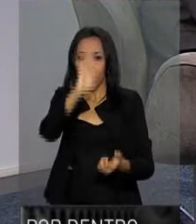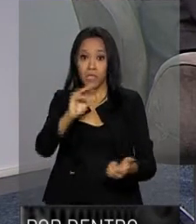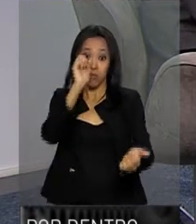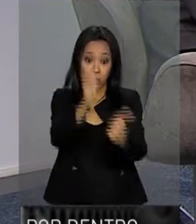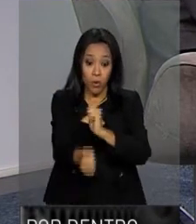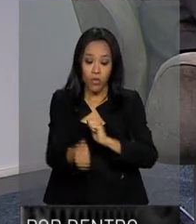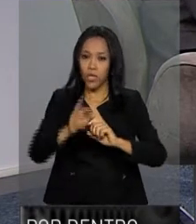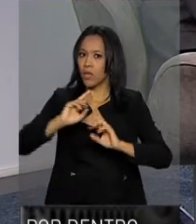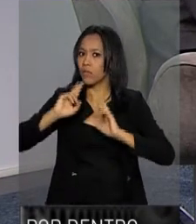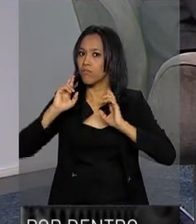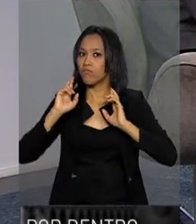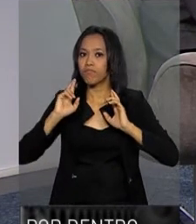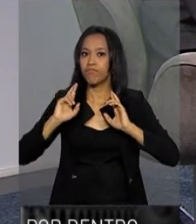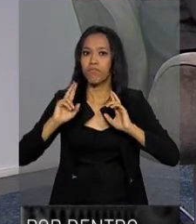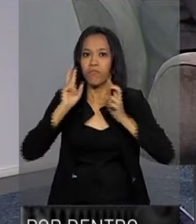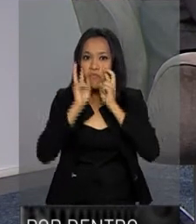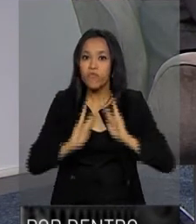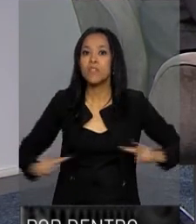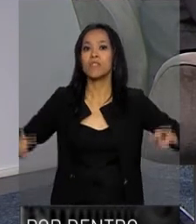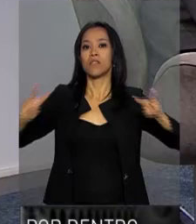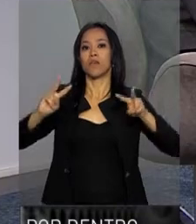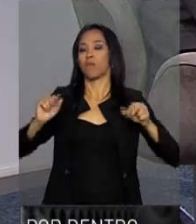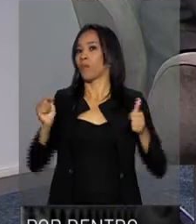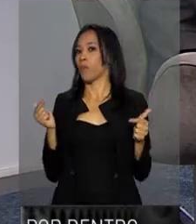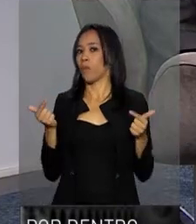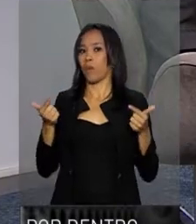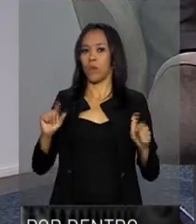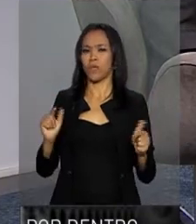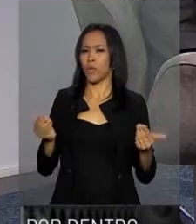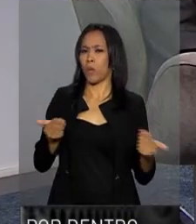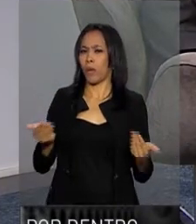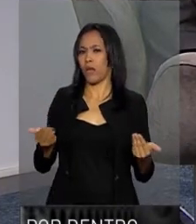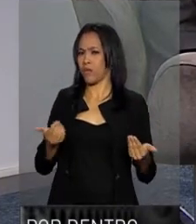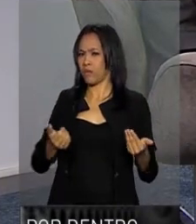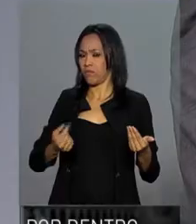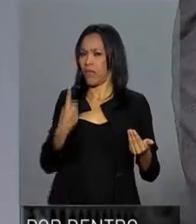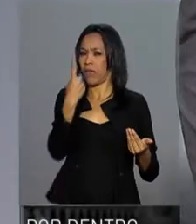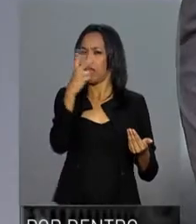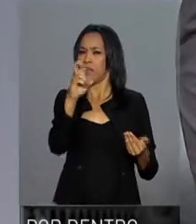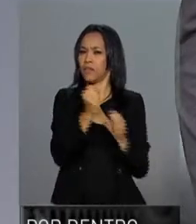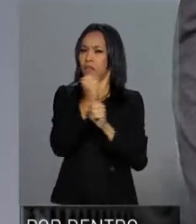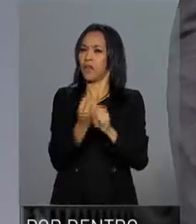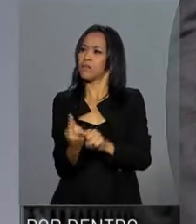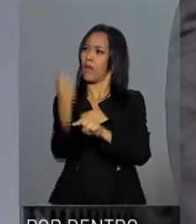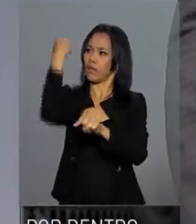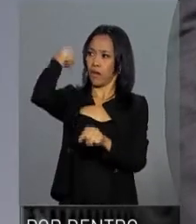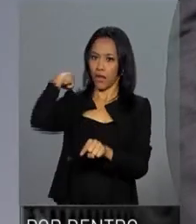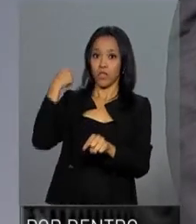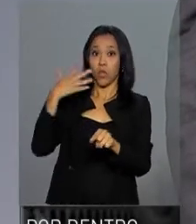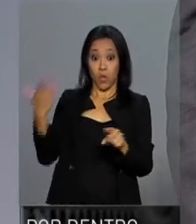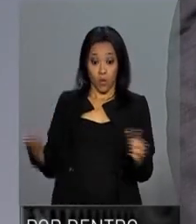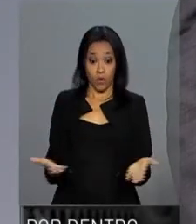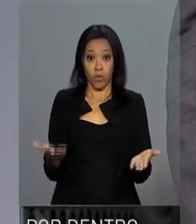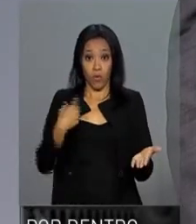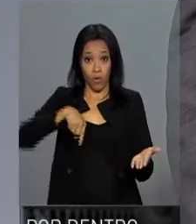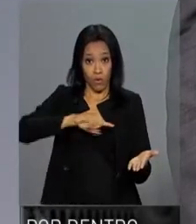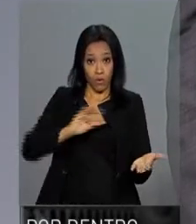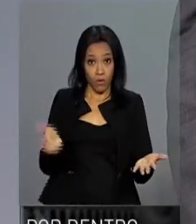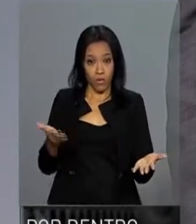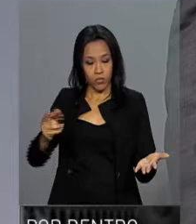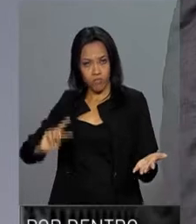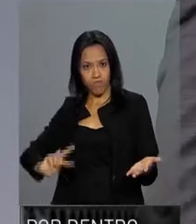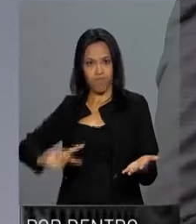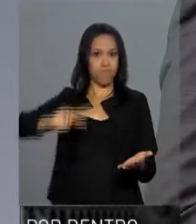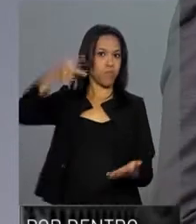outro país se você comparar a 15 anos atrás nós demos um salto de qualidade no no